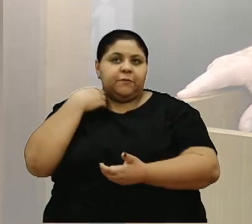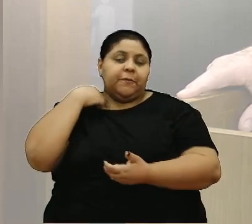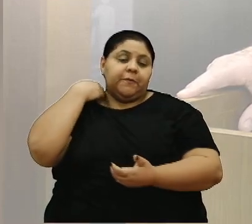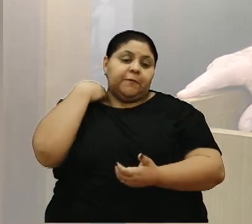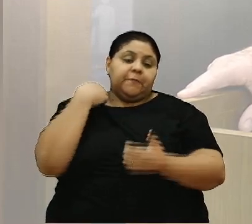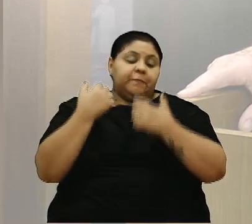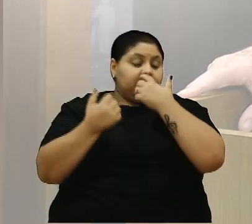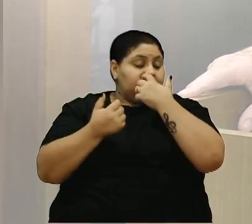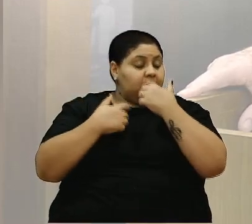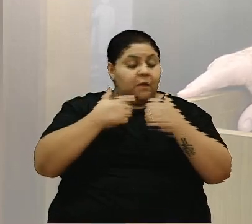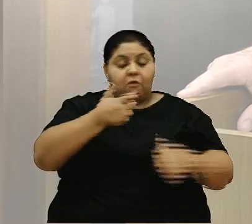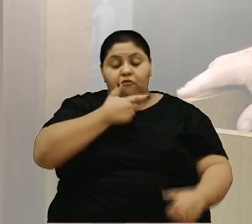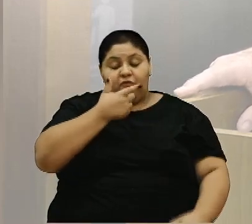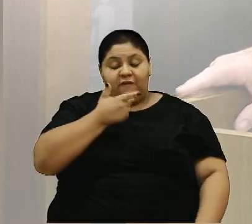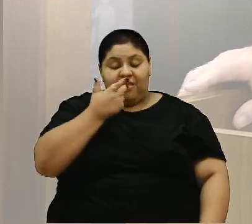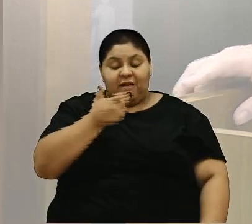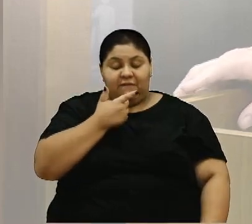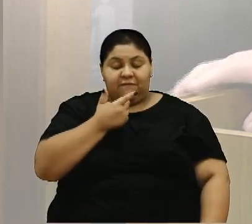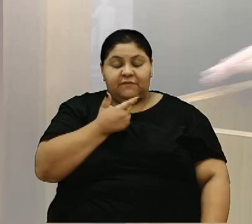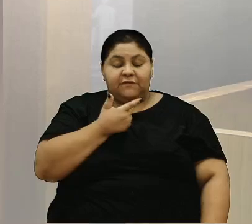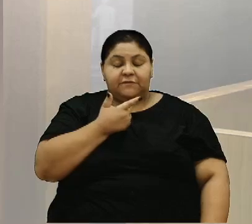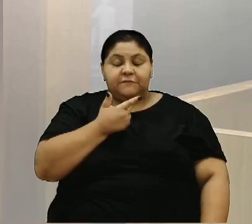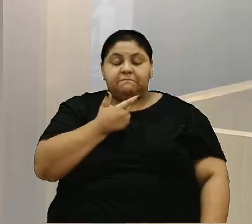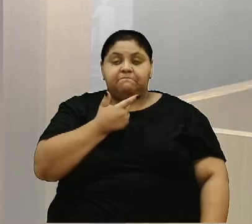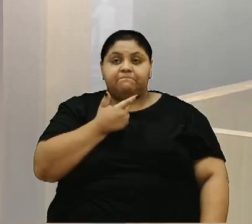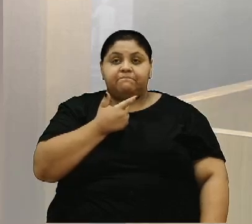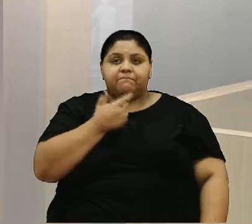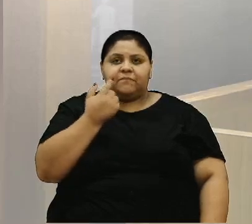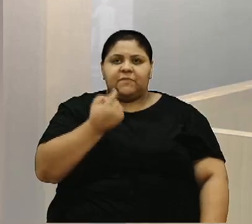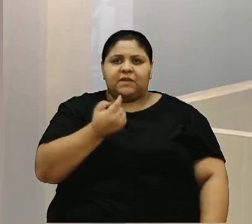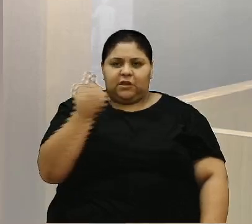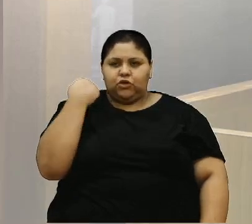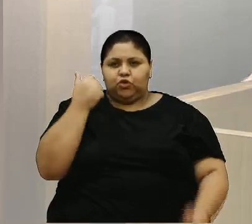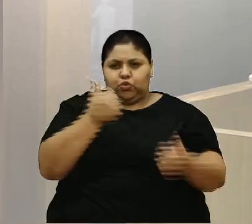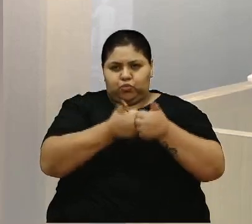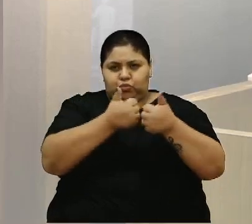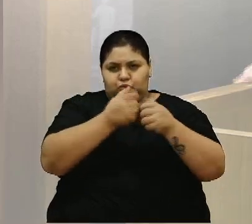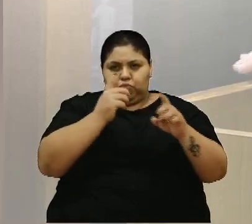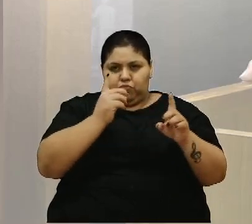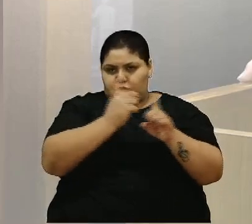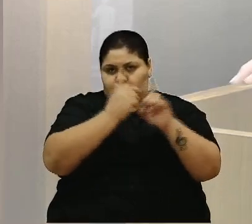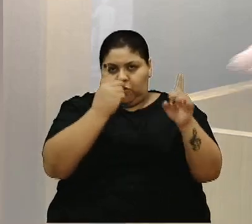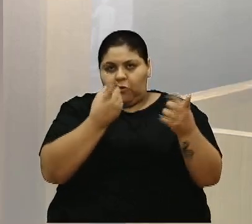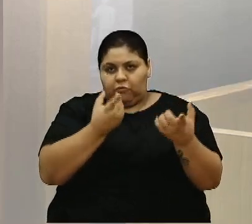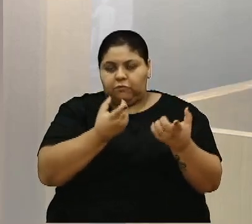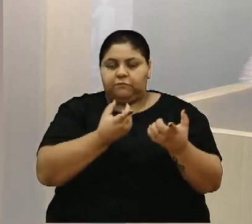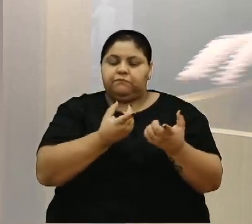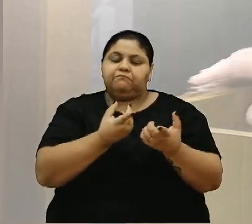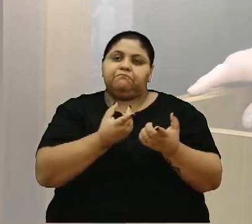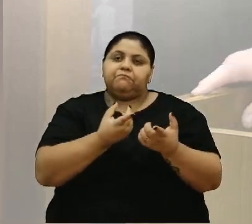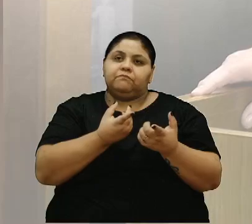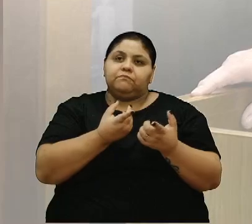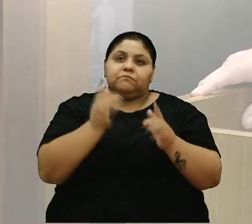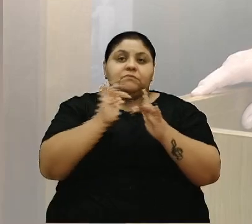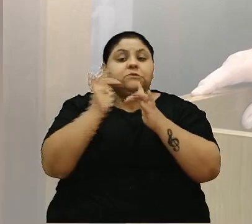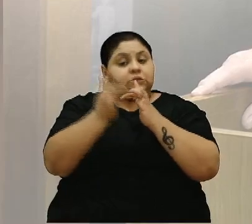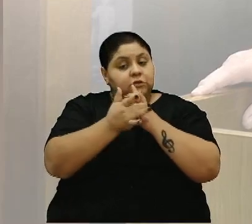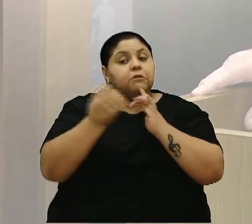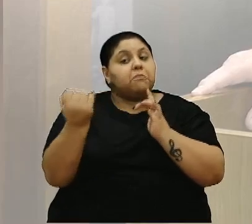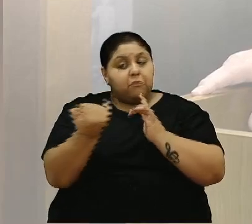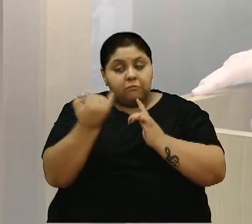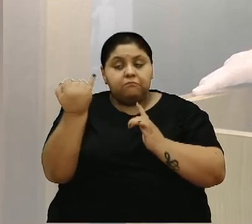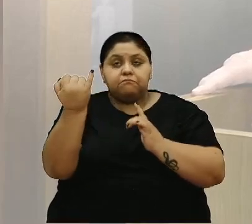nas minhas falas que fiz naquele encontro que as redes sociais são